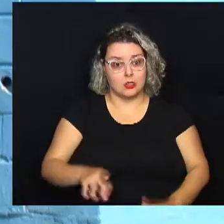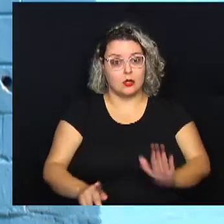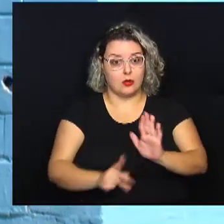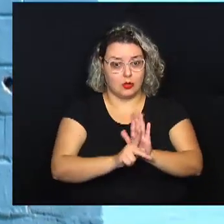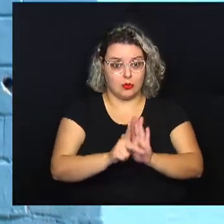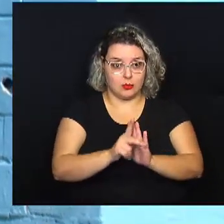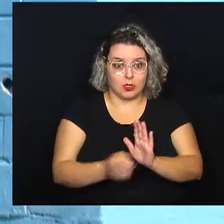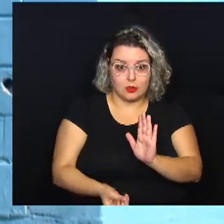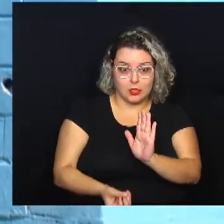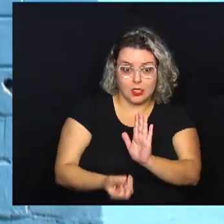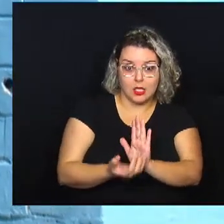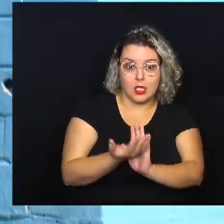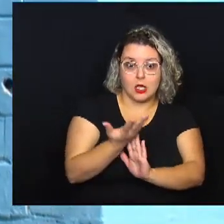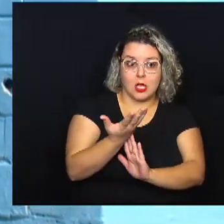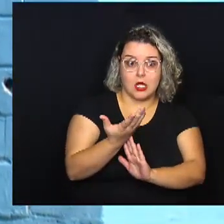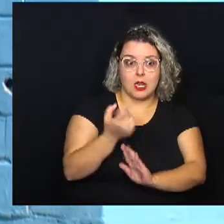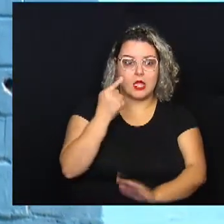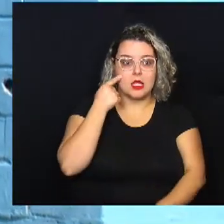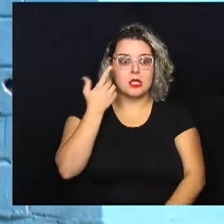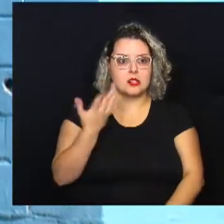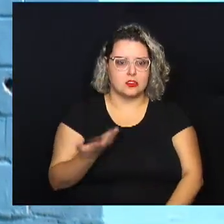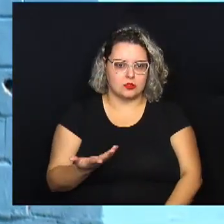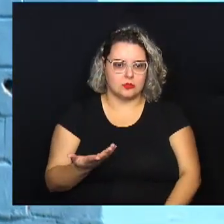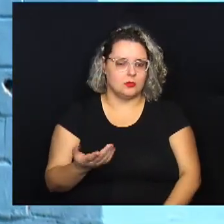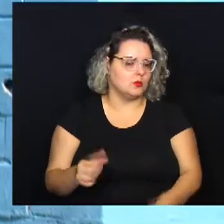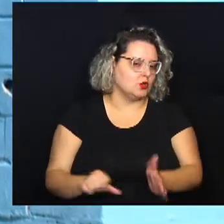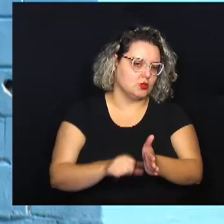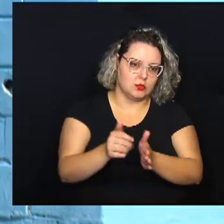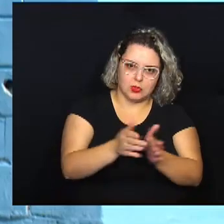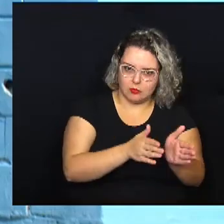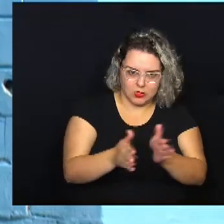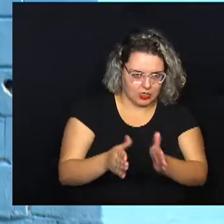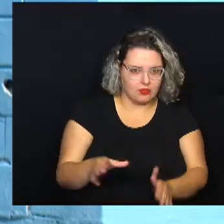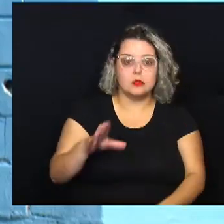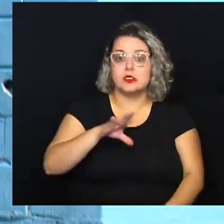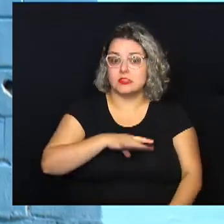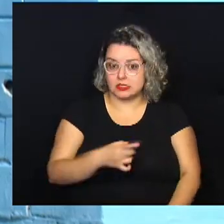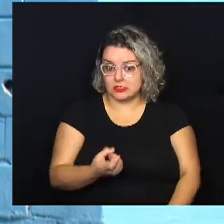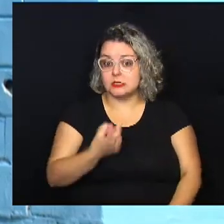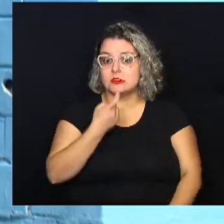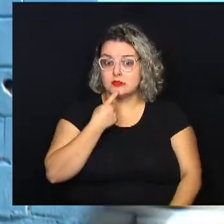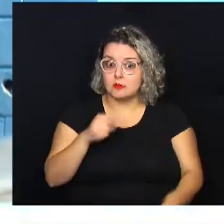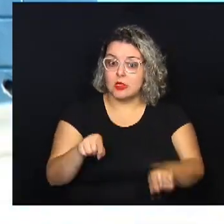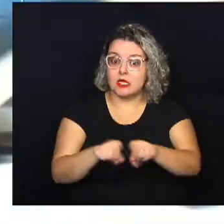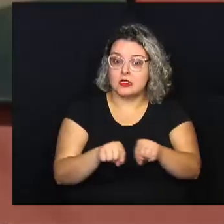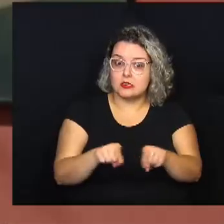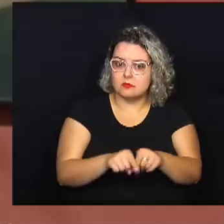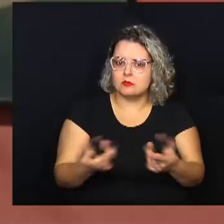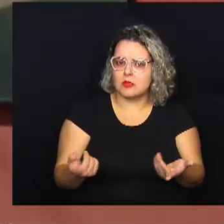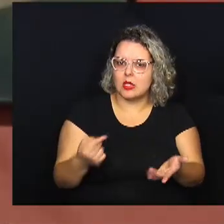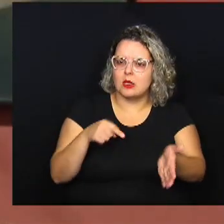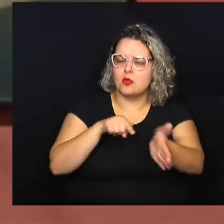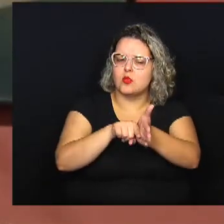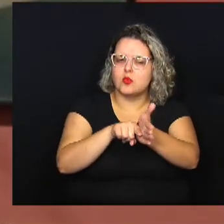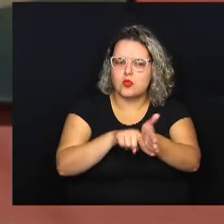nasce nessa perspectiva, desde os meus primeiros momentos na cidade de Campinas, mas de modo a questionar, né, o lugar da